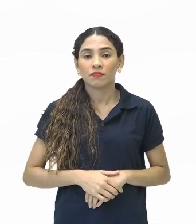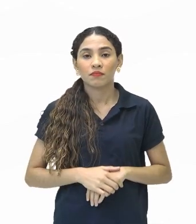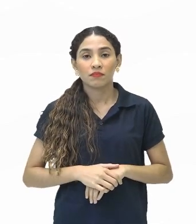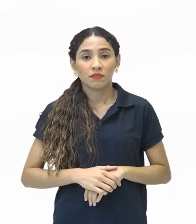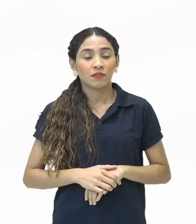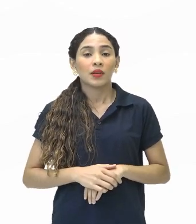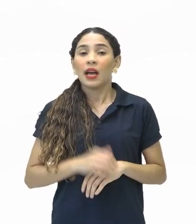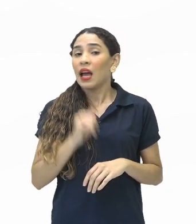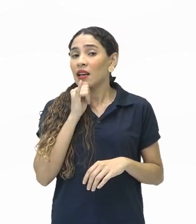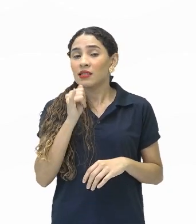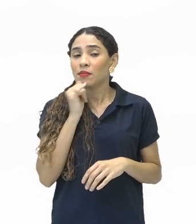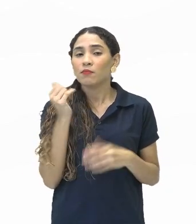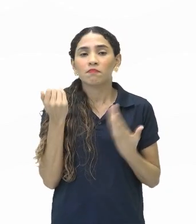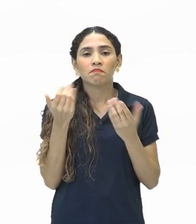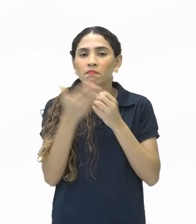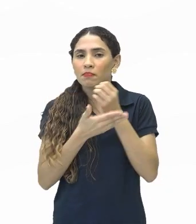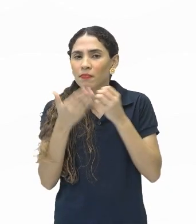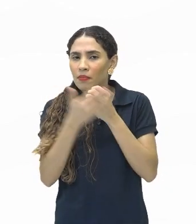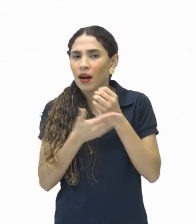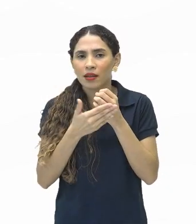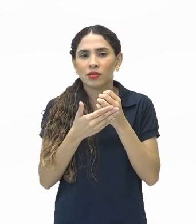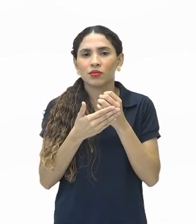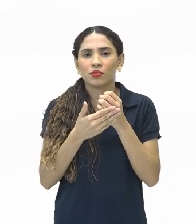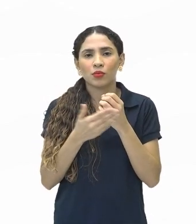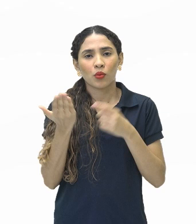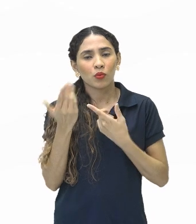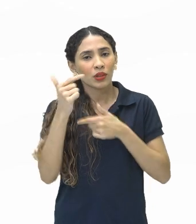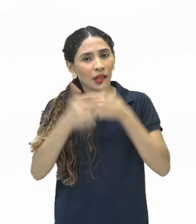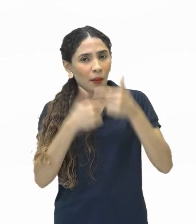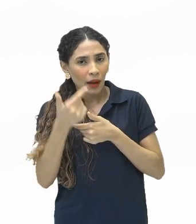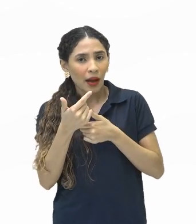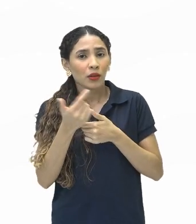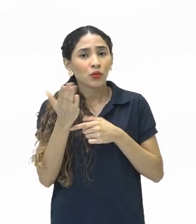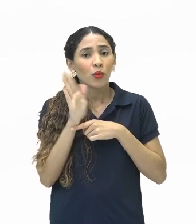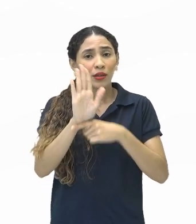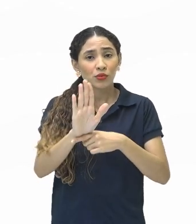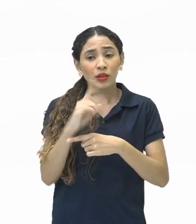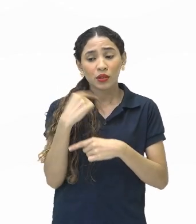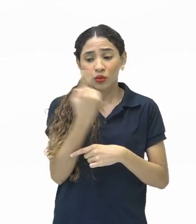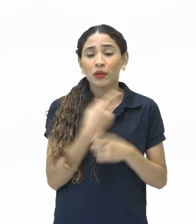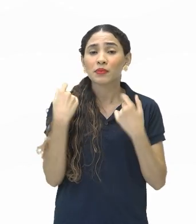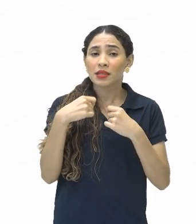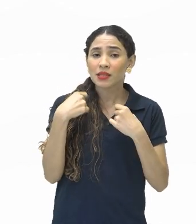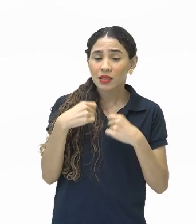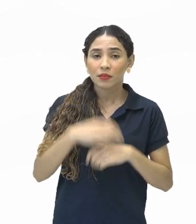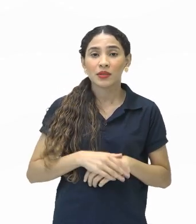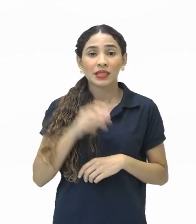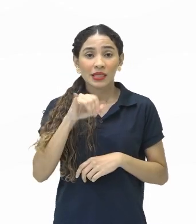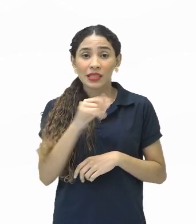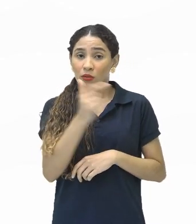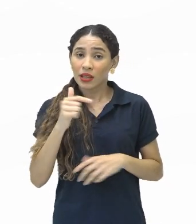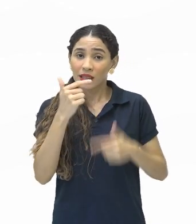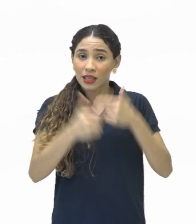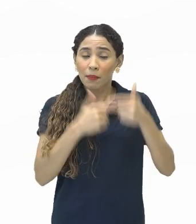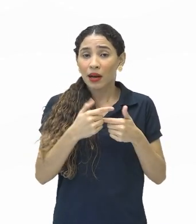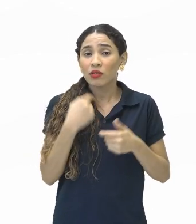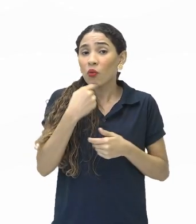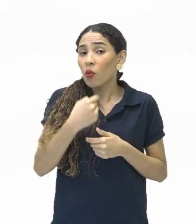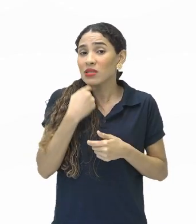Nossas necessidades. O trabalho nos ajuda a obter aquilo que nós necessitamos. Sem o trabalho a gente não consegue,